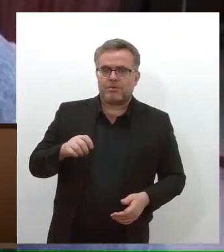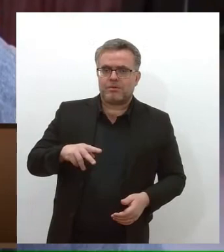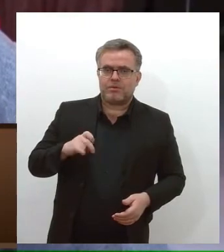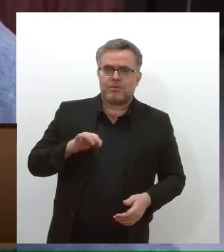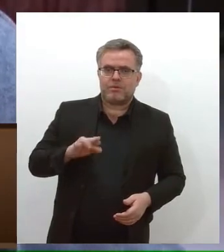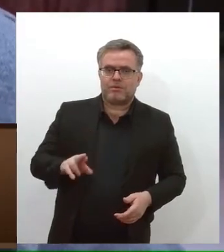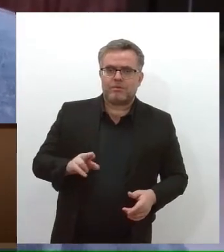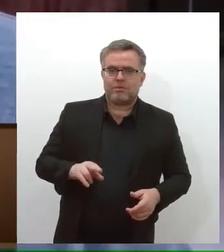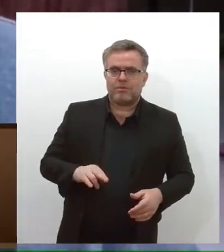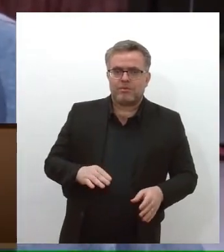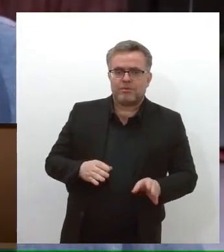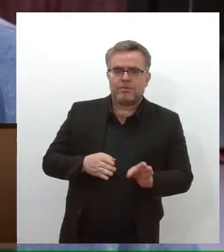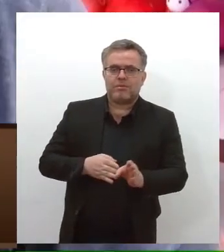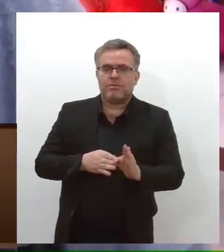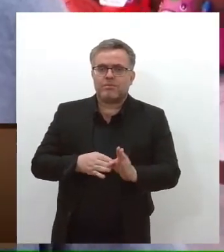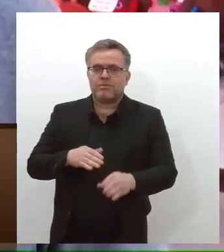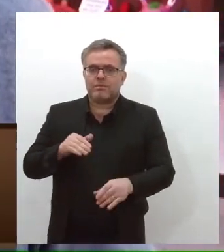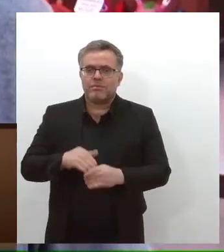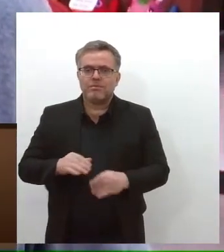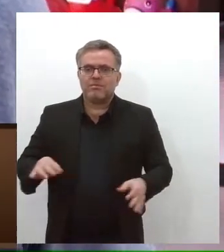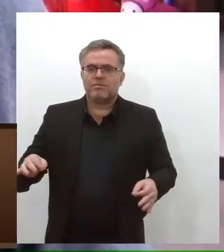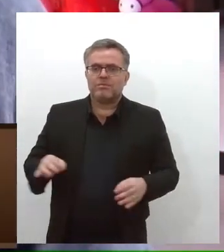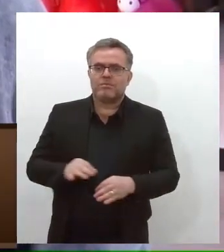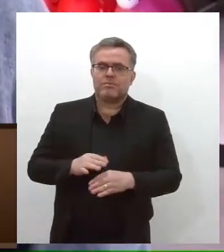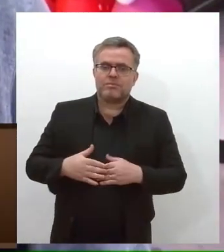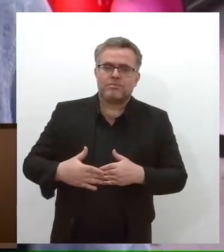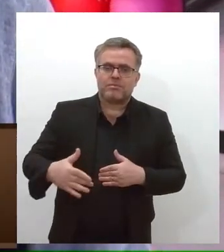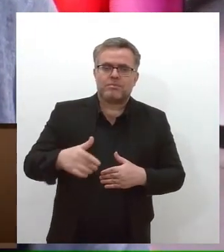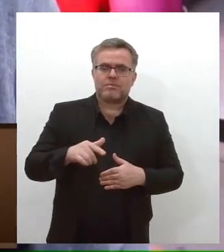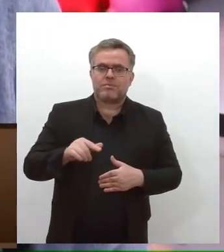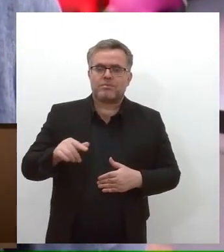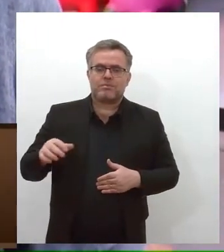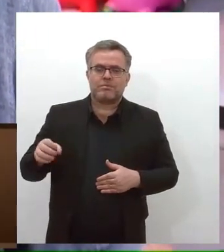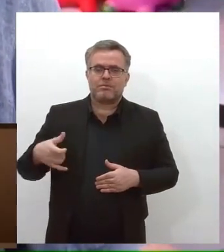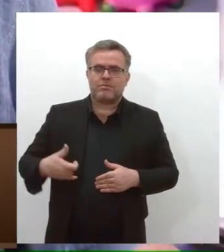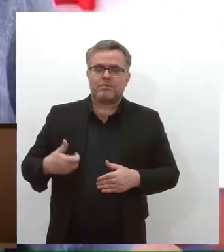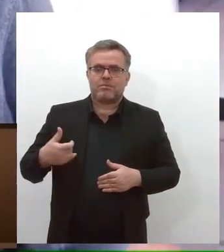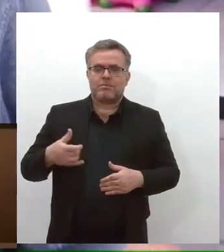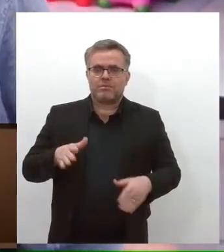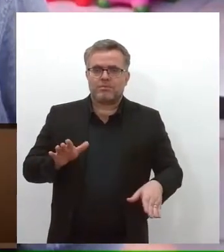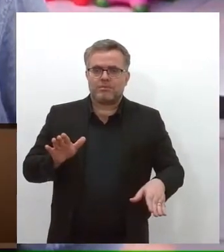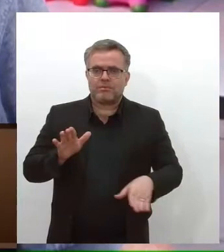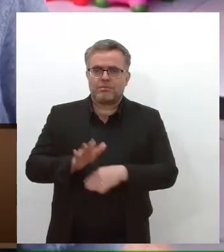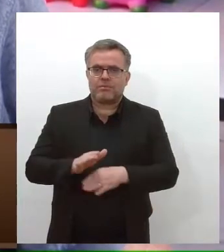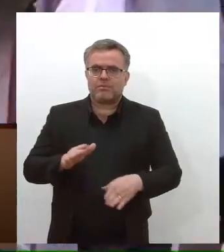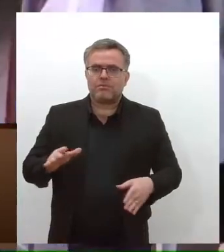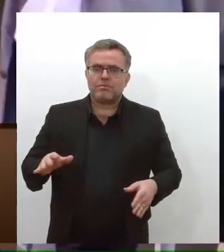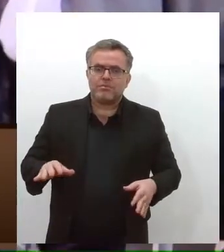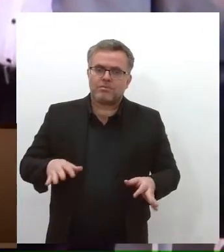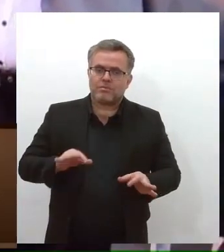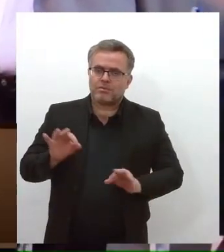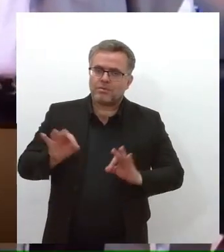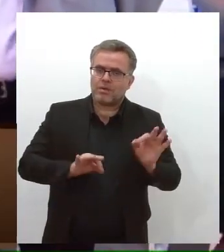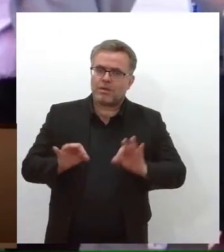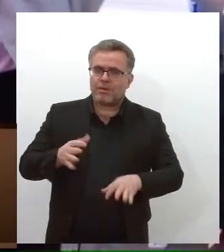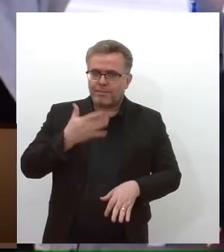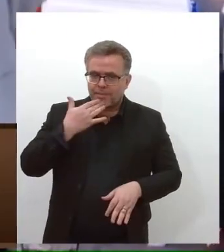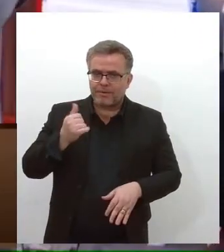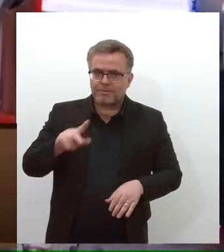votando após os 70 anos é a esperança de ajudar a construir um Brasil melhor.